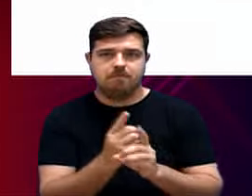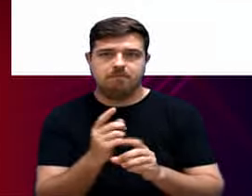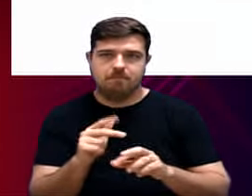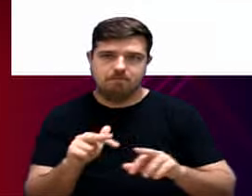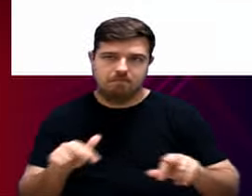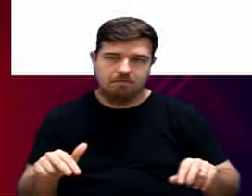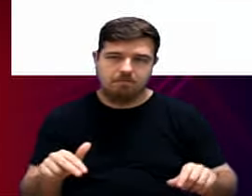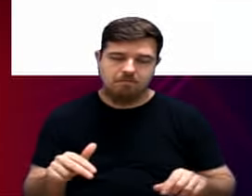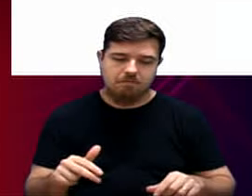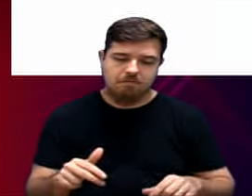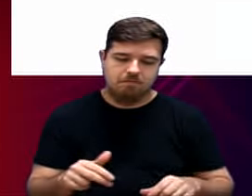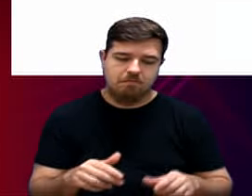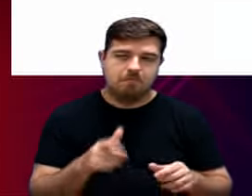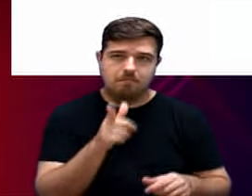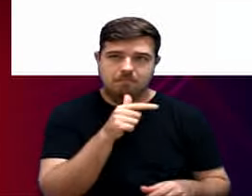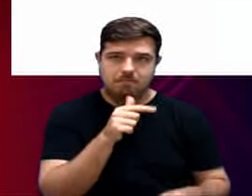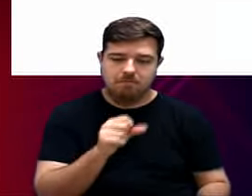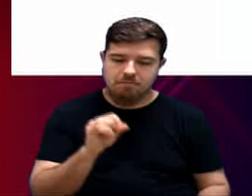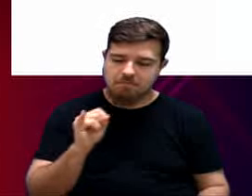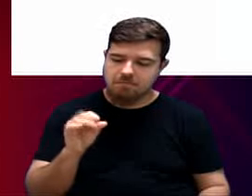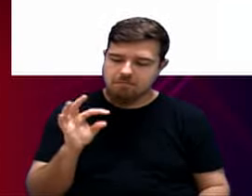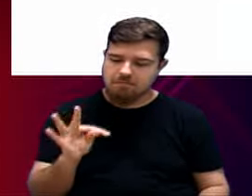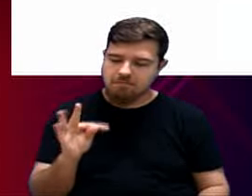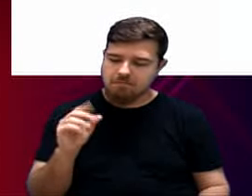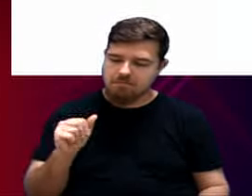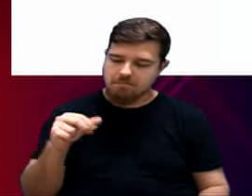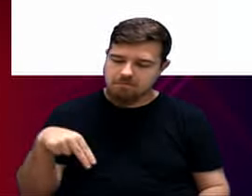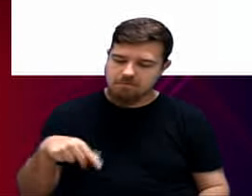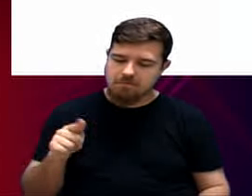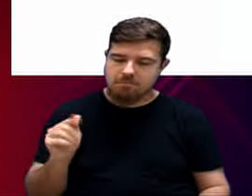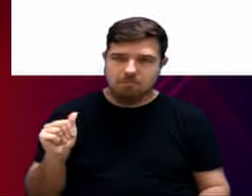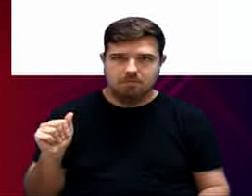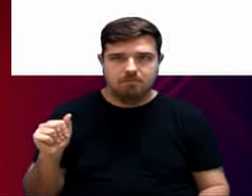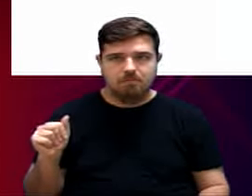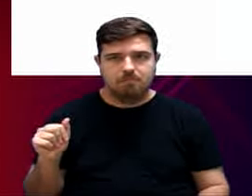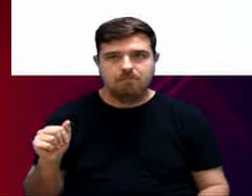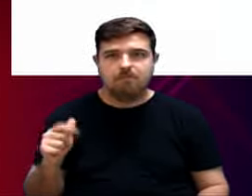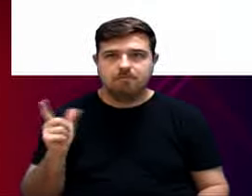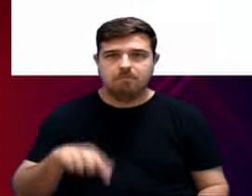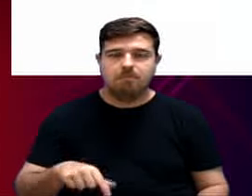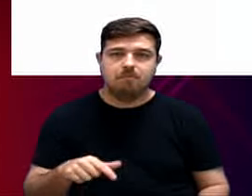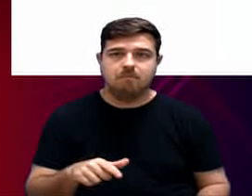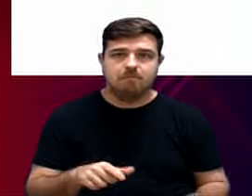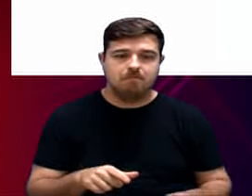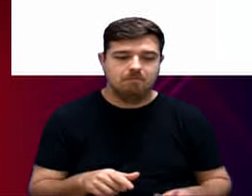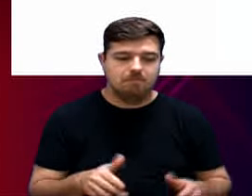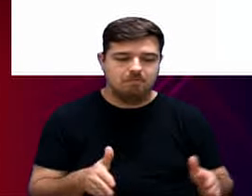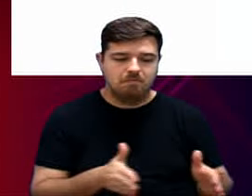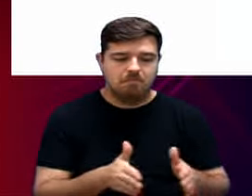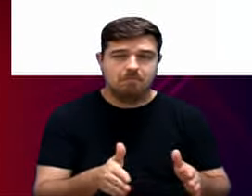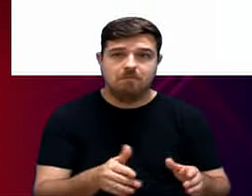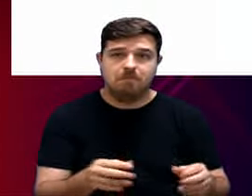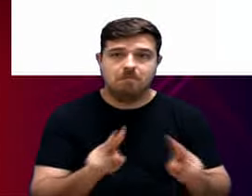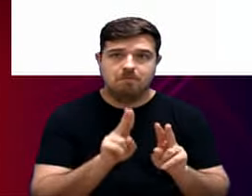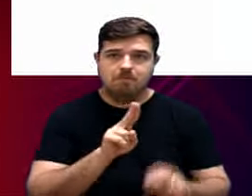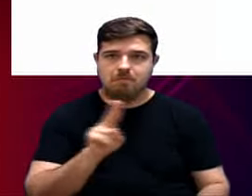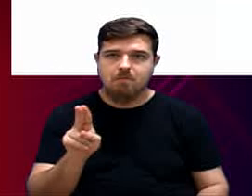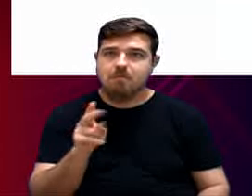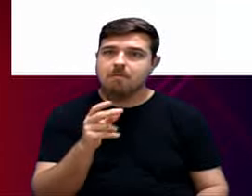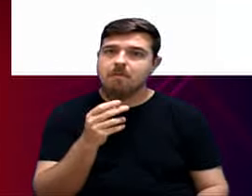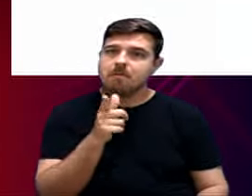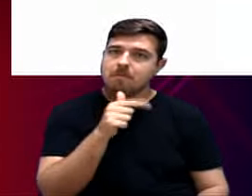Córrego Itanguá trechos do Córrego da Água Vermelha a gente teve eh aquela chuva